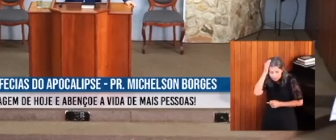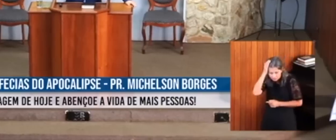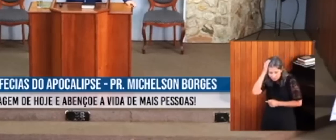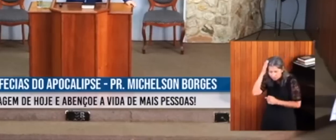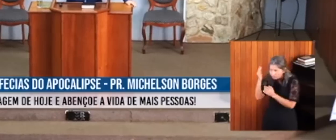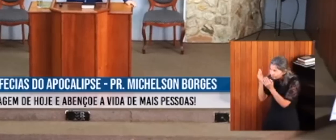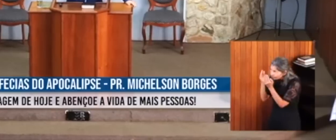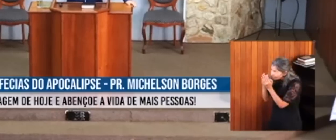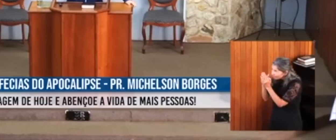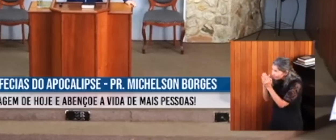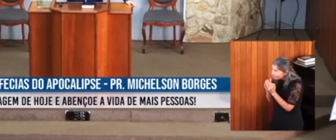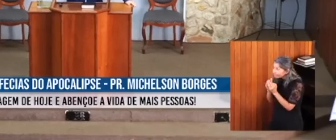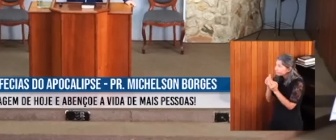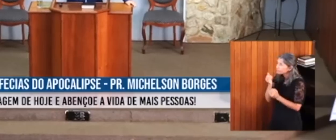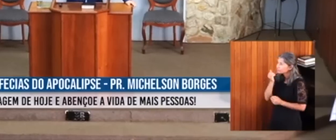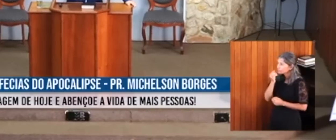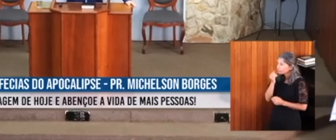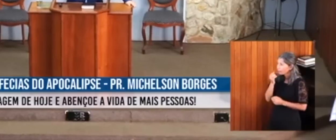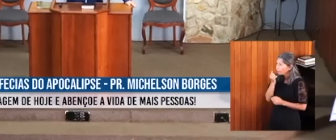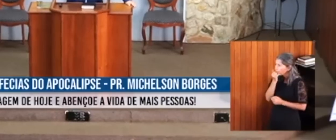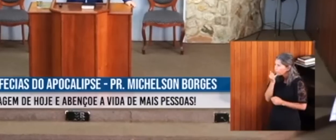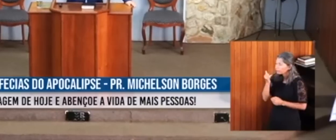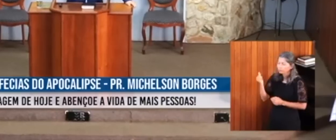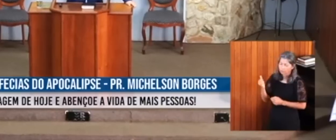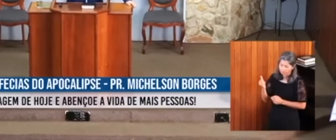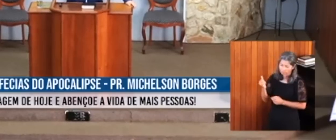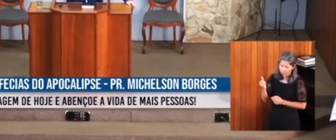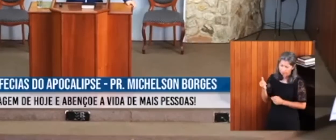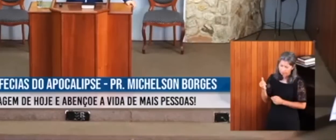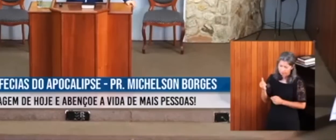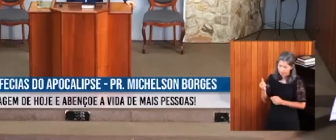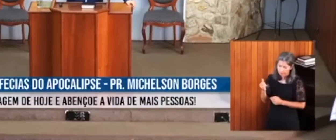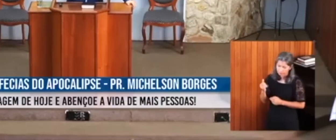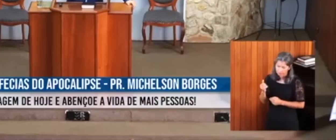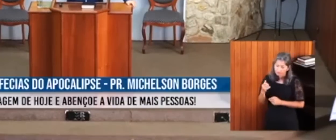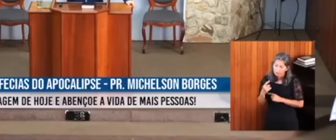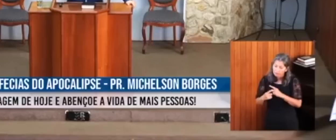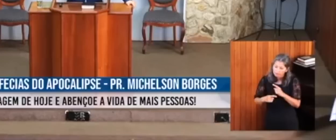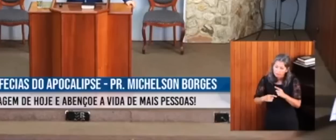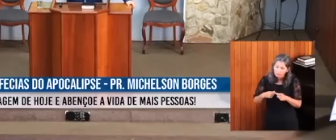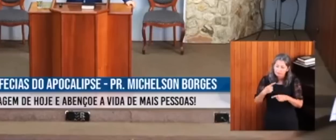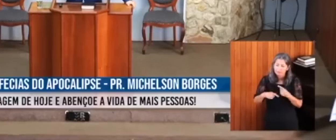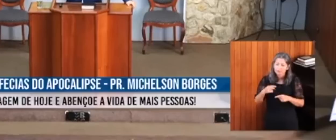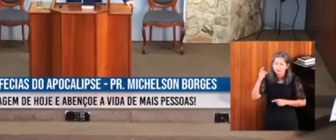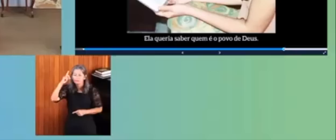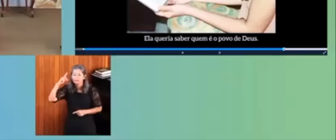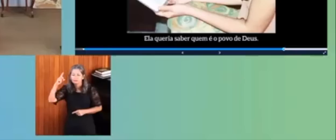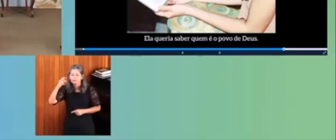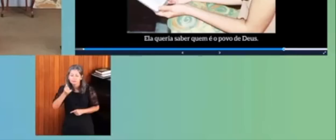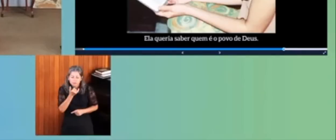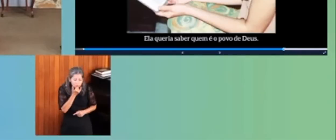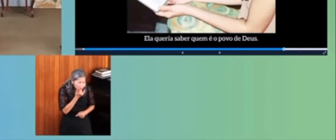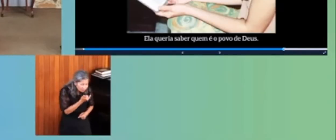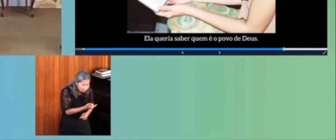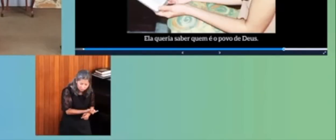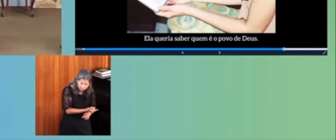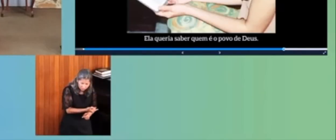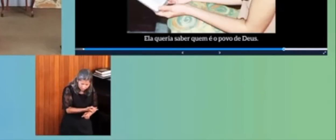noite, triste com a situação da vida, do mundo, e querendo encontrar